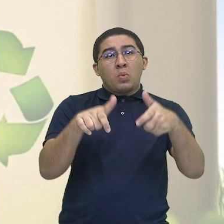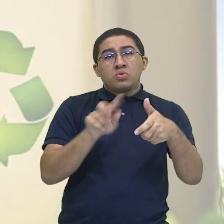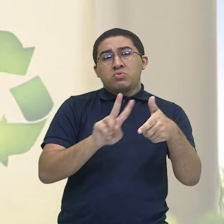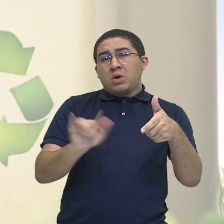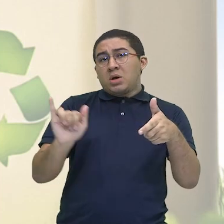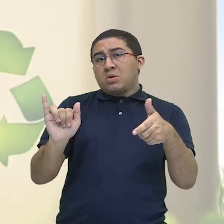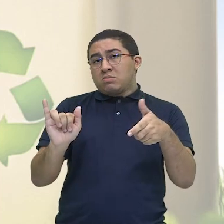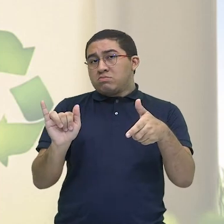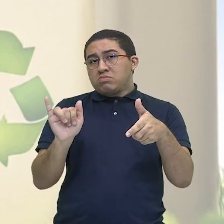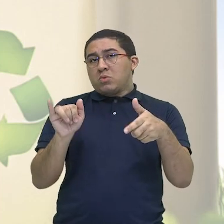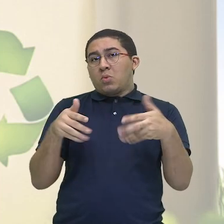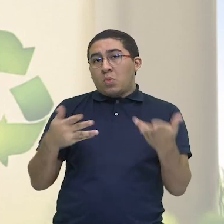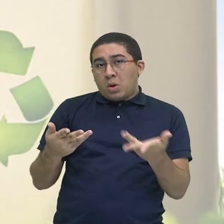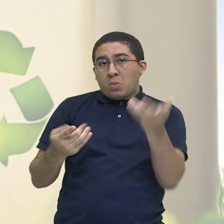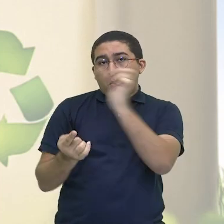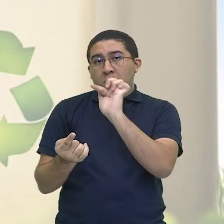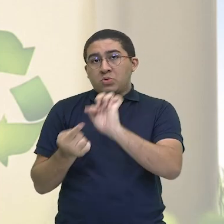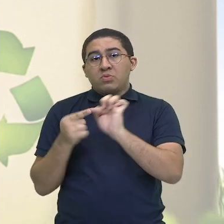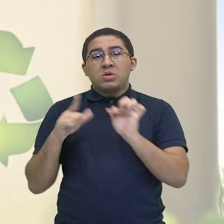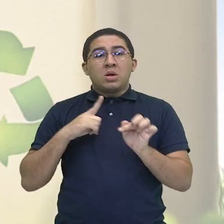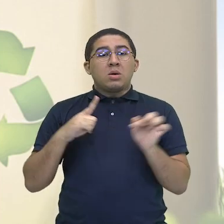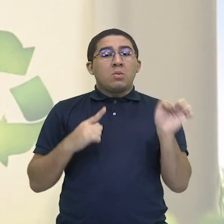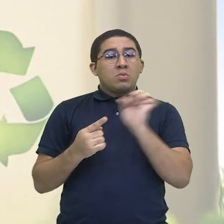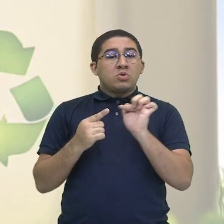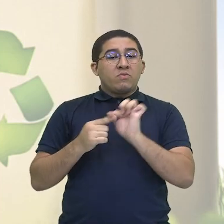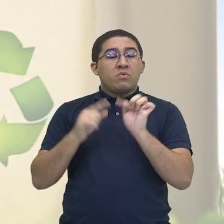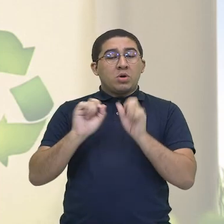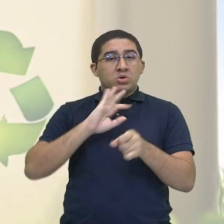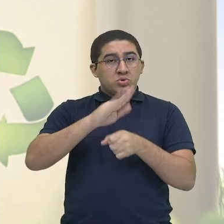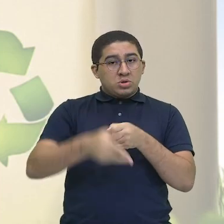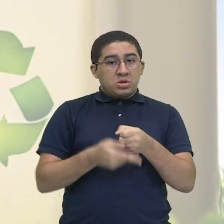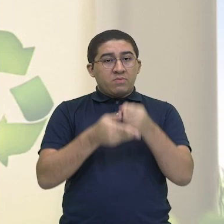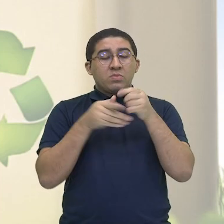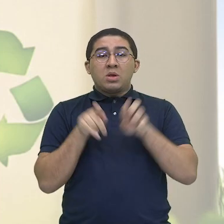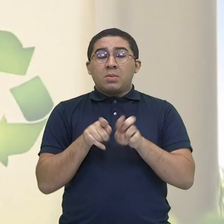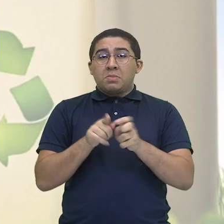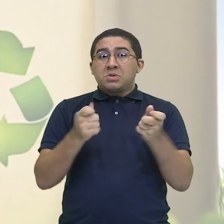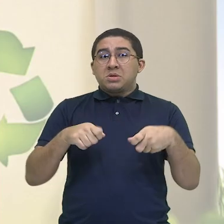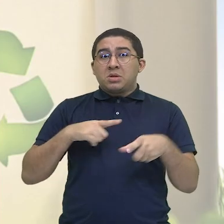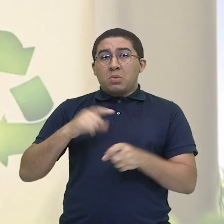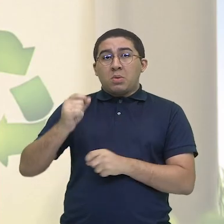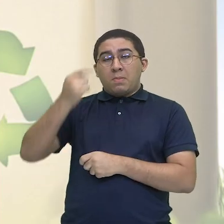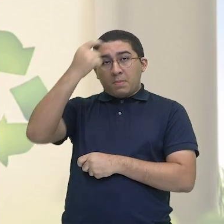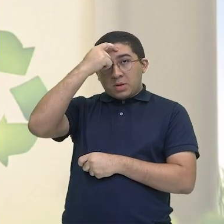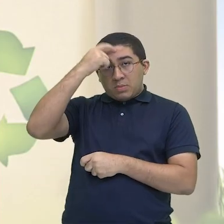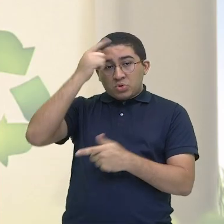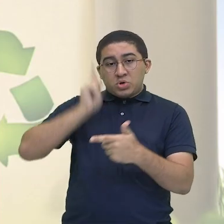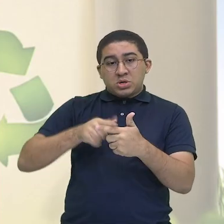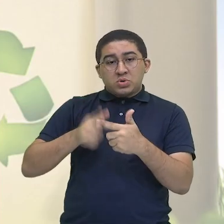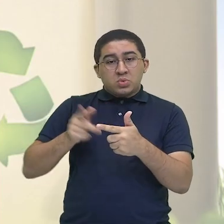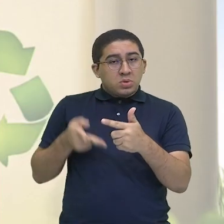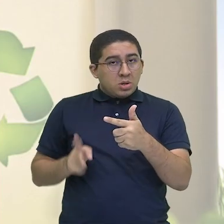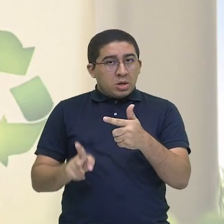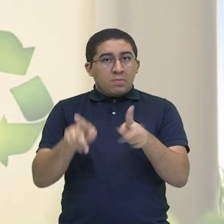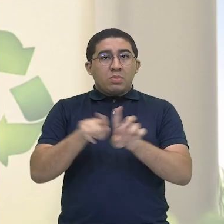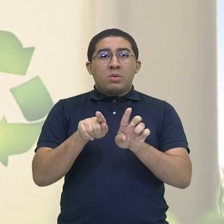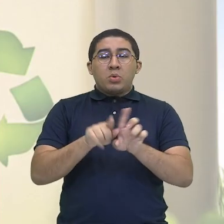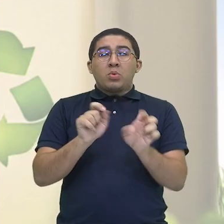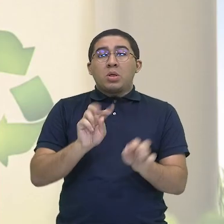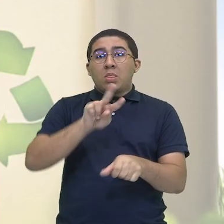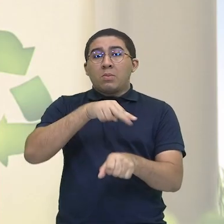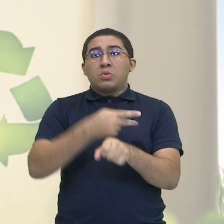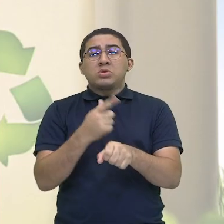final, tendo o ponto de vista sustentável. Devendo manter um pensamento crítico constante, e assim